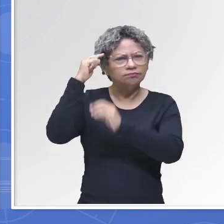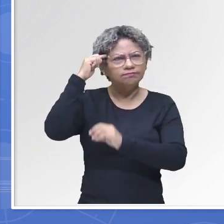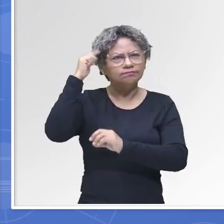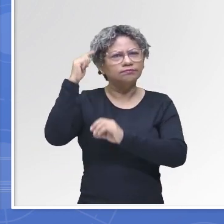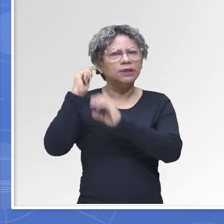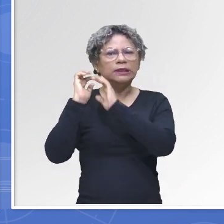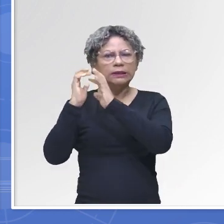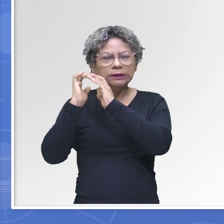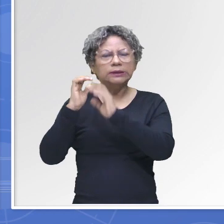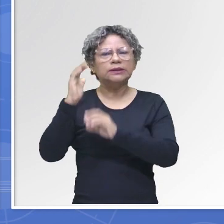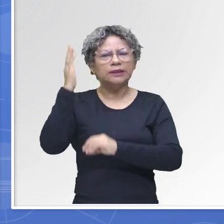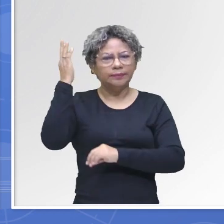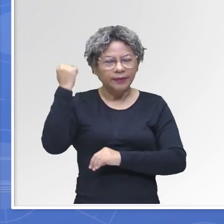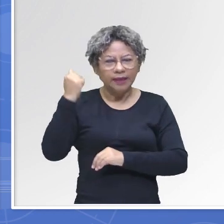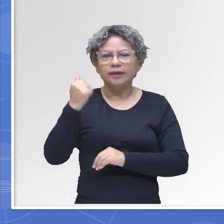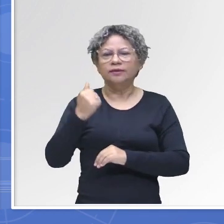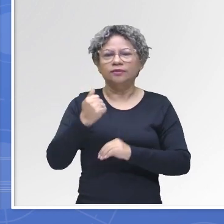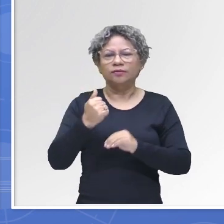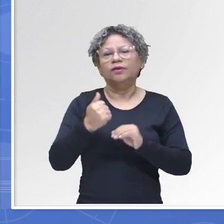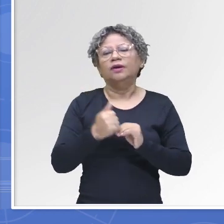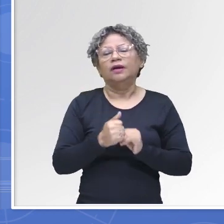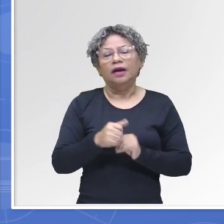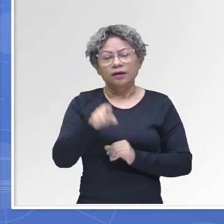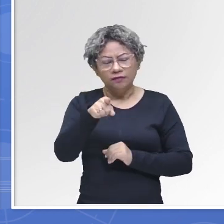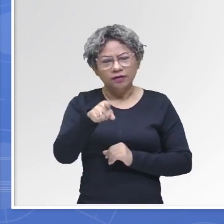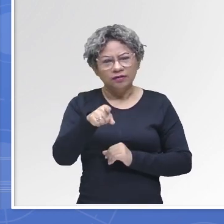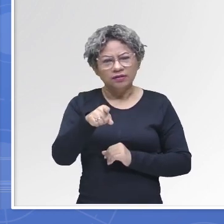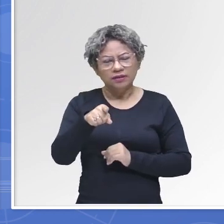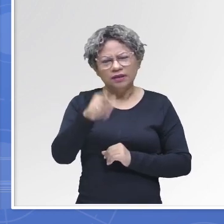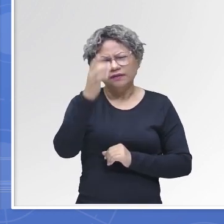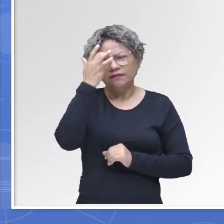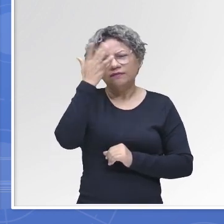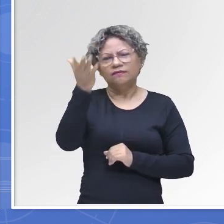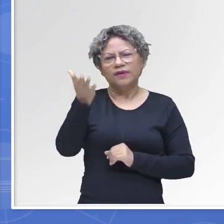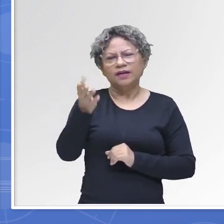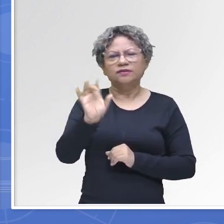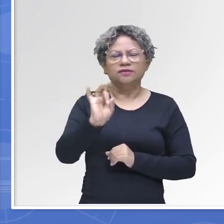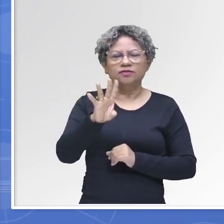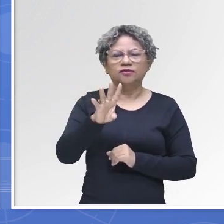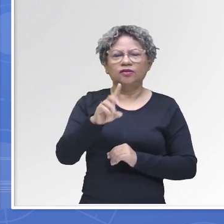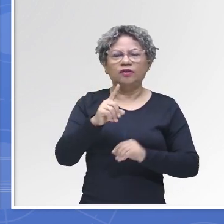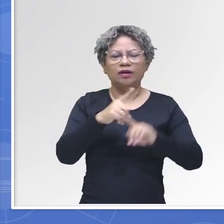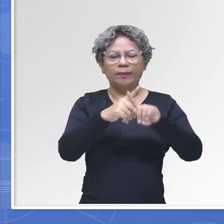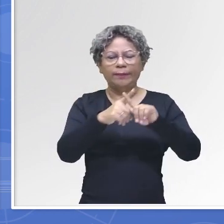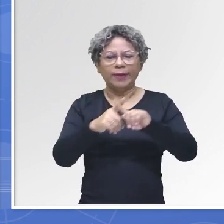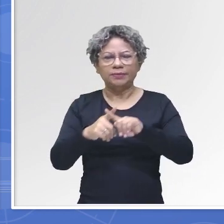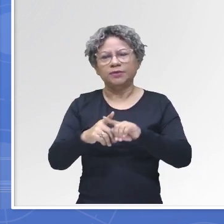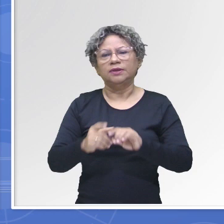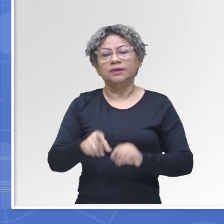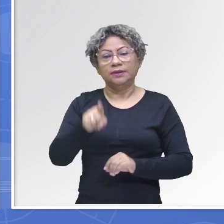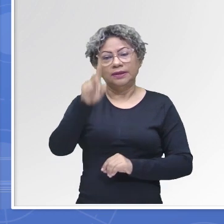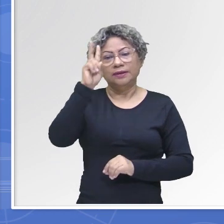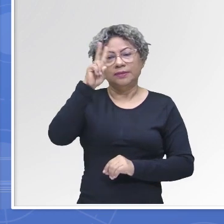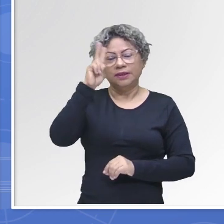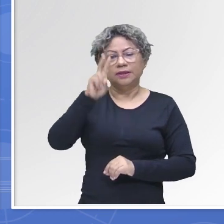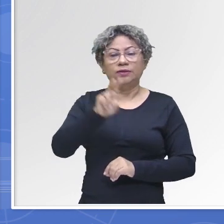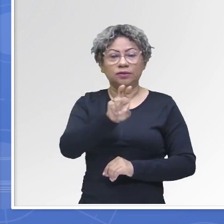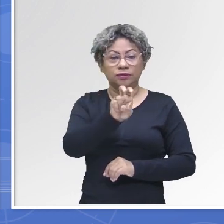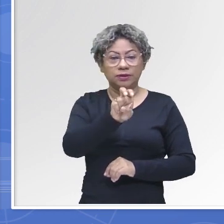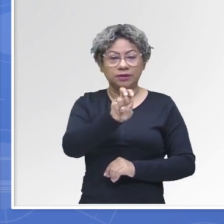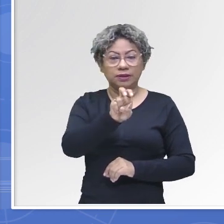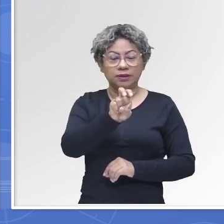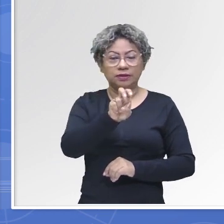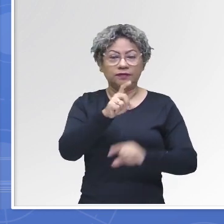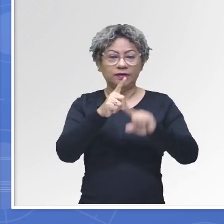essa parte, pronto, o resto é multiplicação. Lembrando que o 5 vai